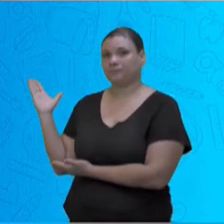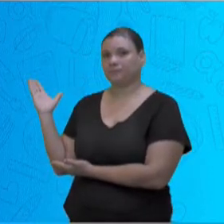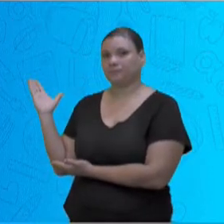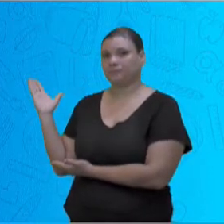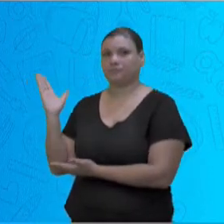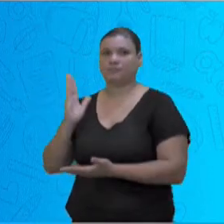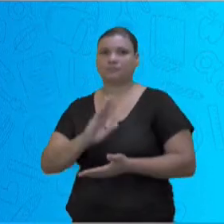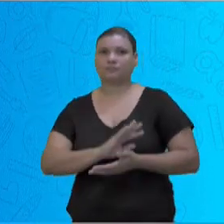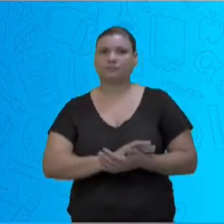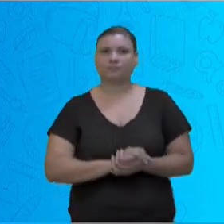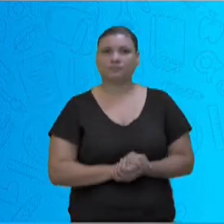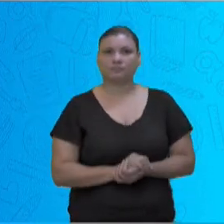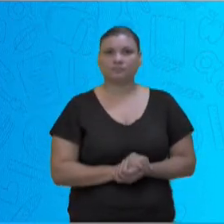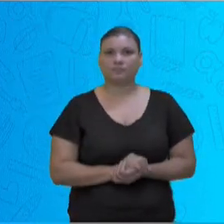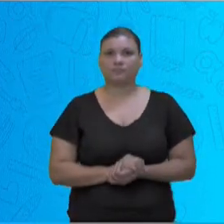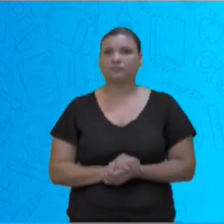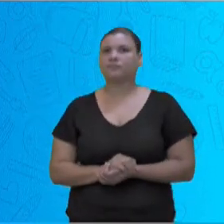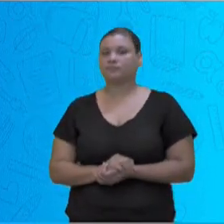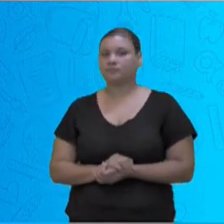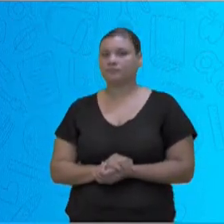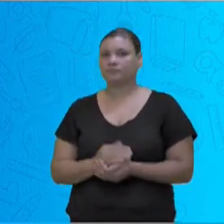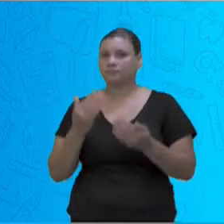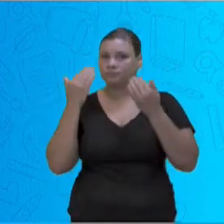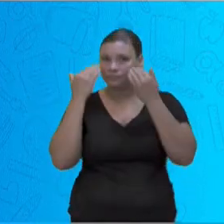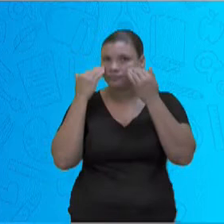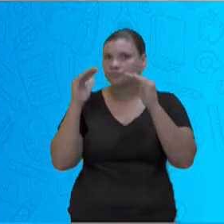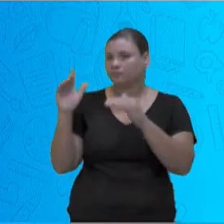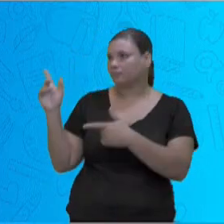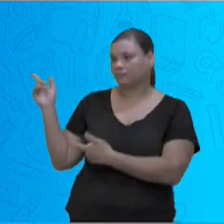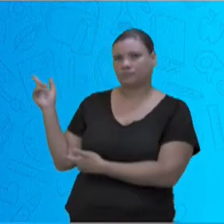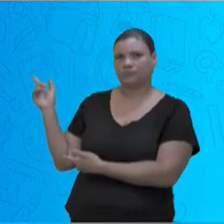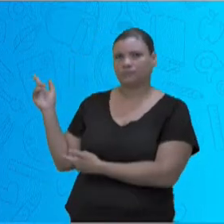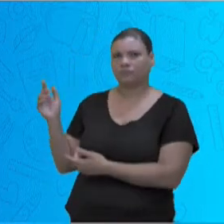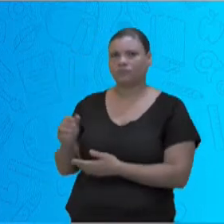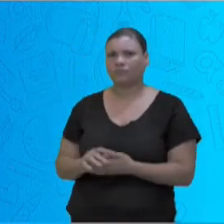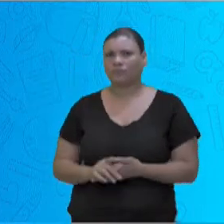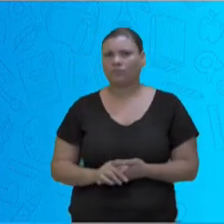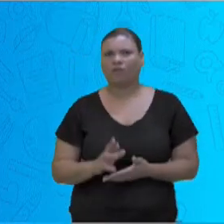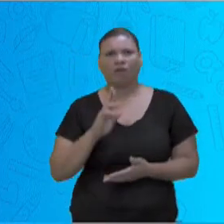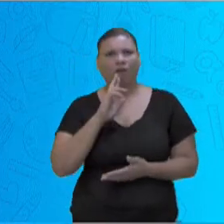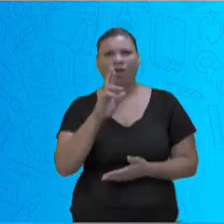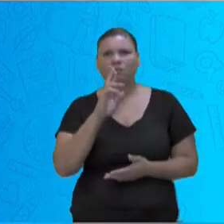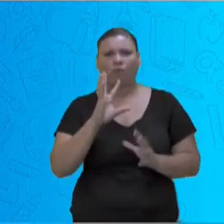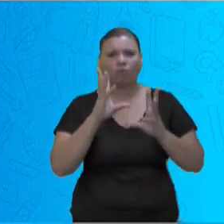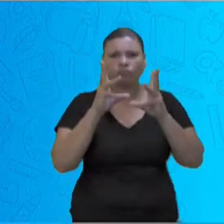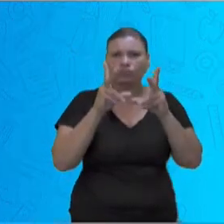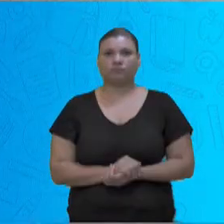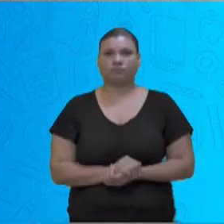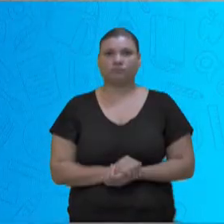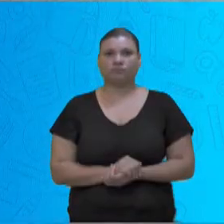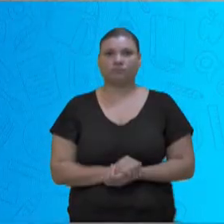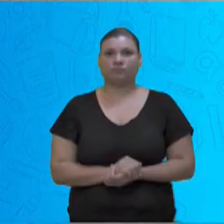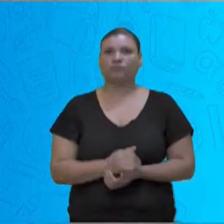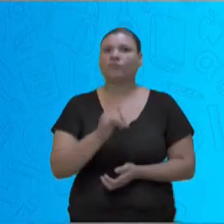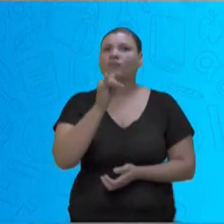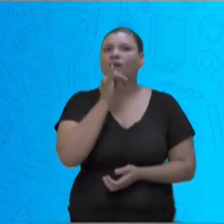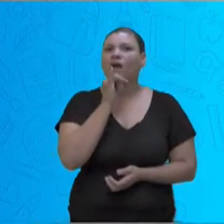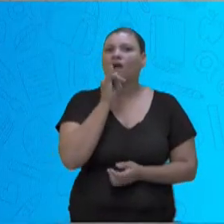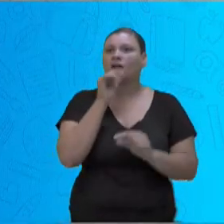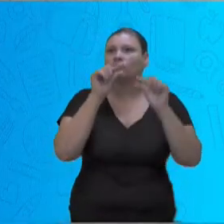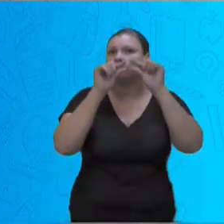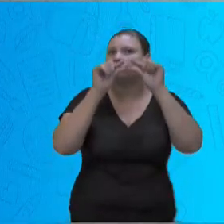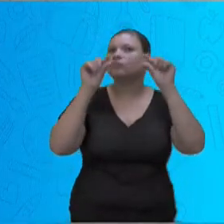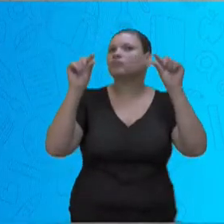are they. Observem que tem todas essas respostas da mesma forma que nós fizemos na anterior. Olha esse